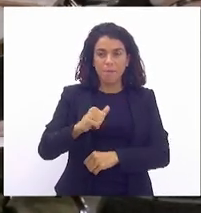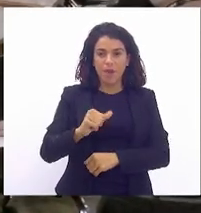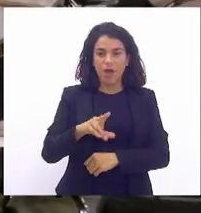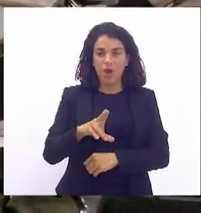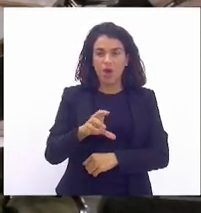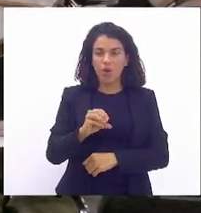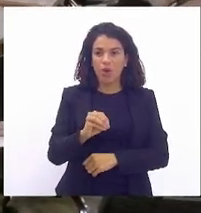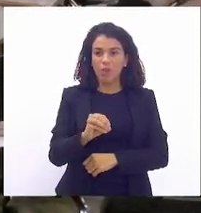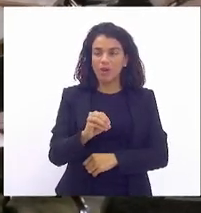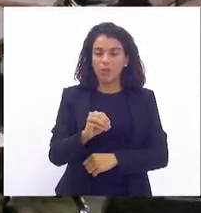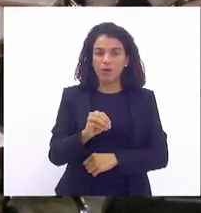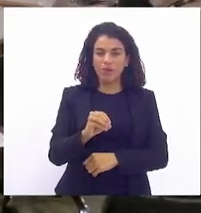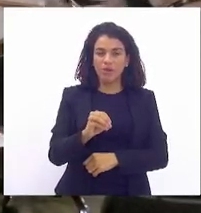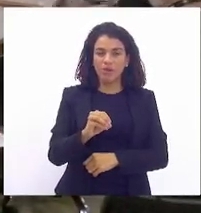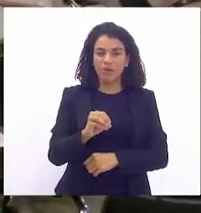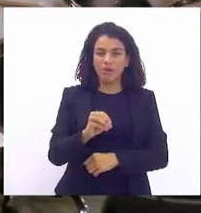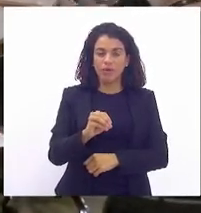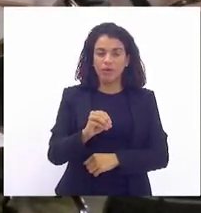gerente de meio ambiente.